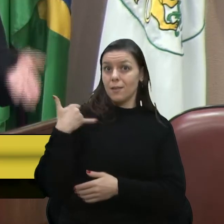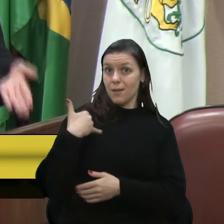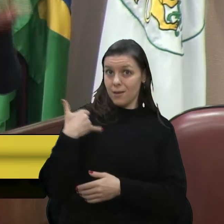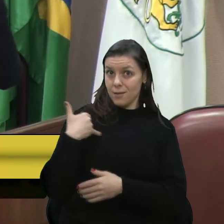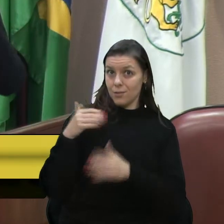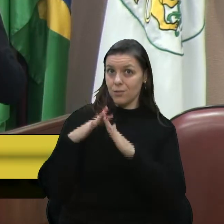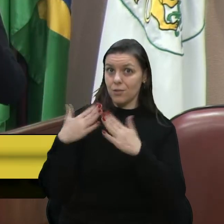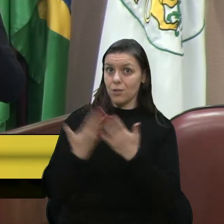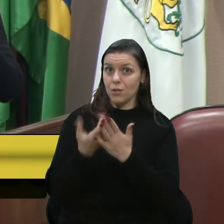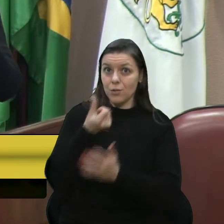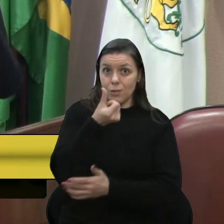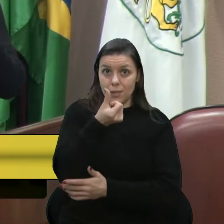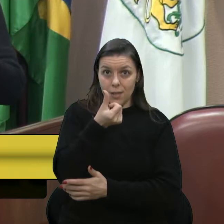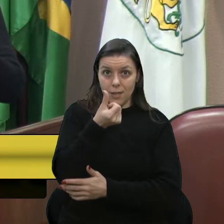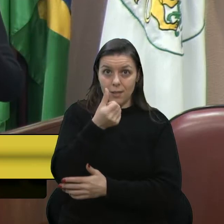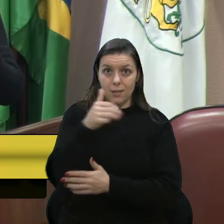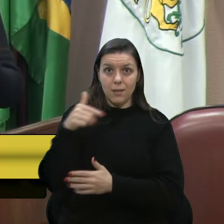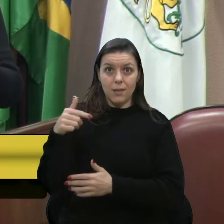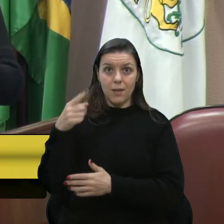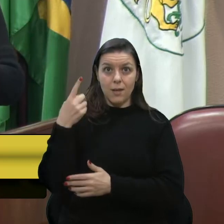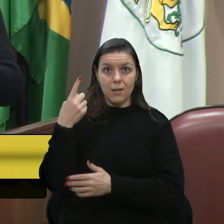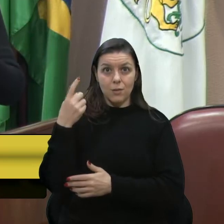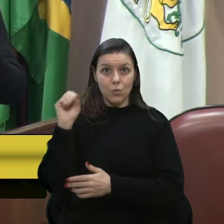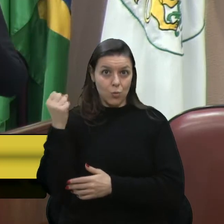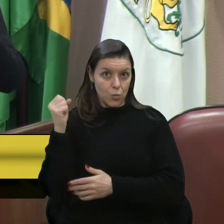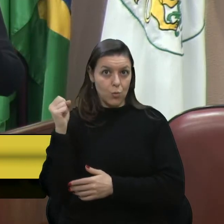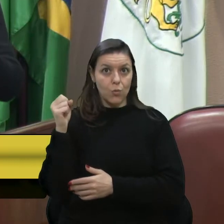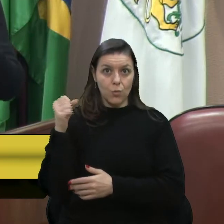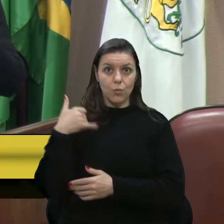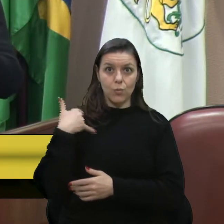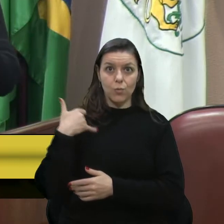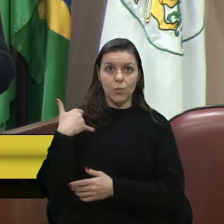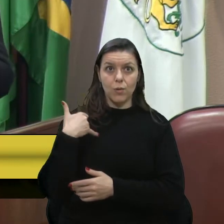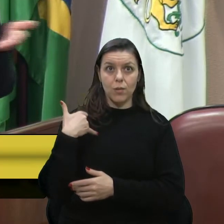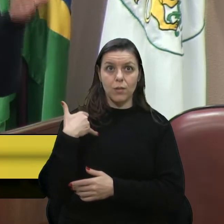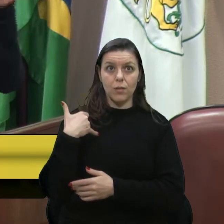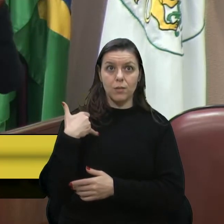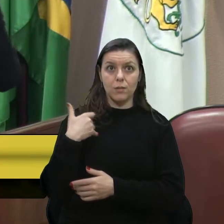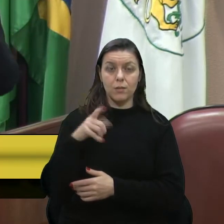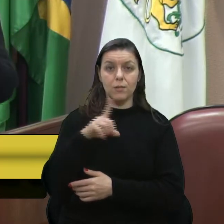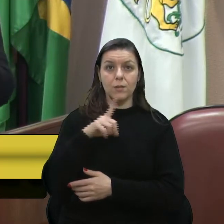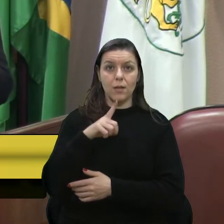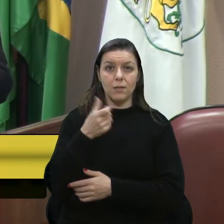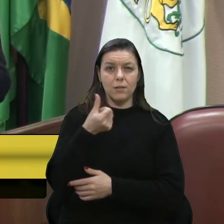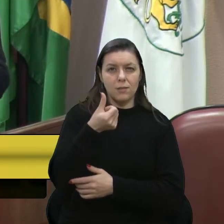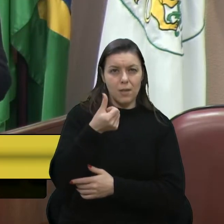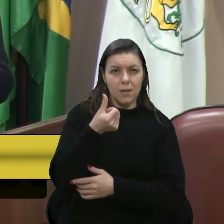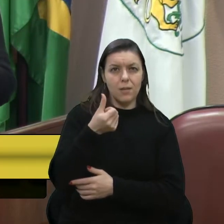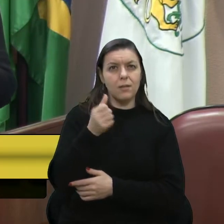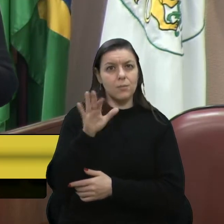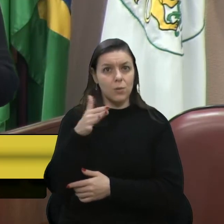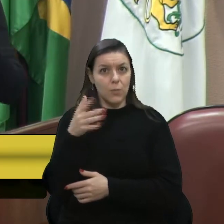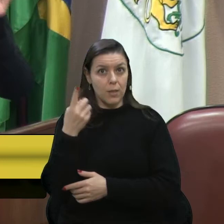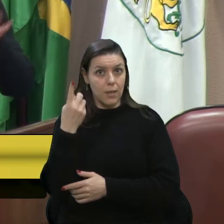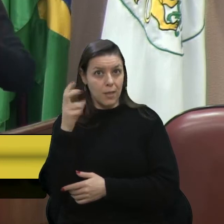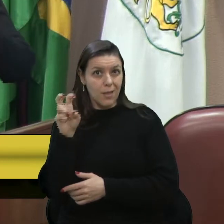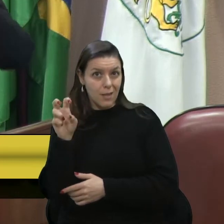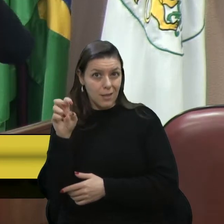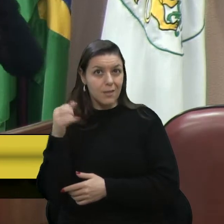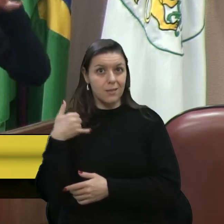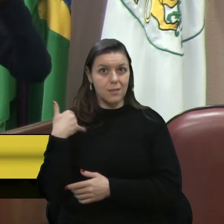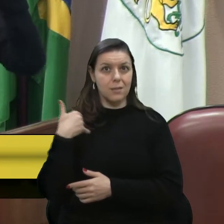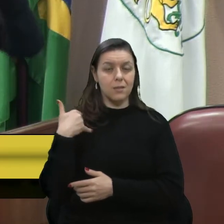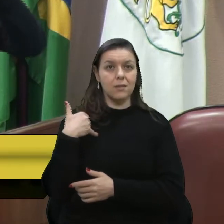escolar, dos 6 aos 18 anos, mas aqui nós temos dos 6 aos 15 anos esse número, e